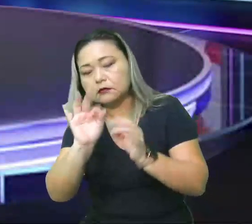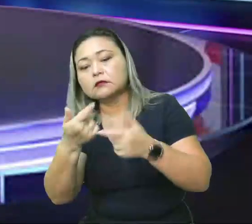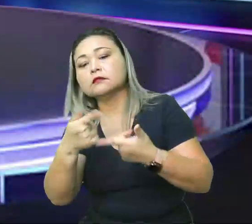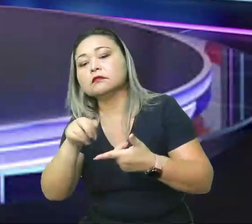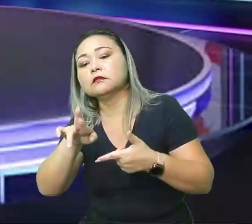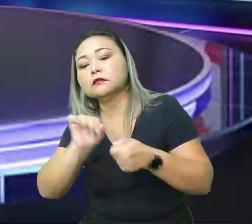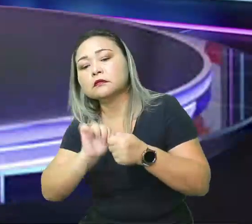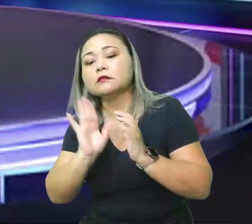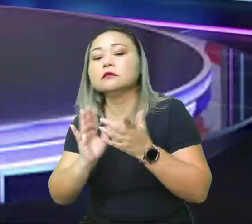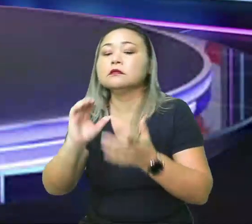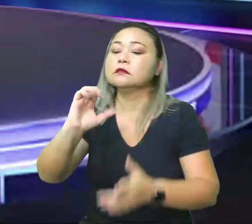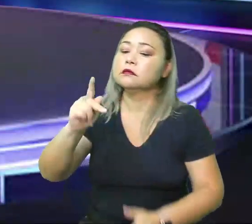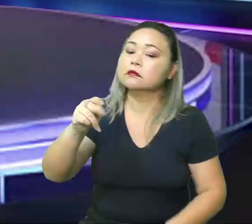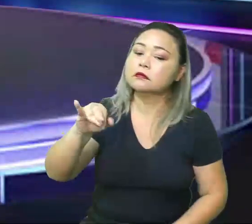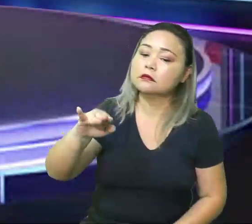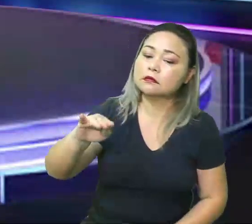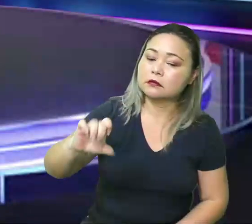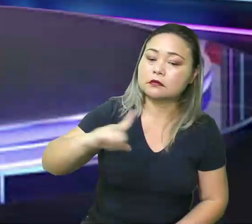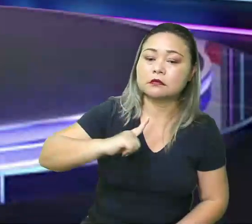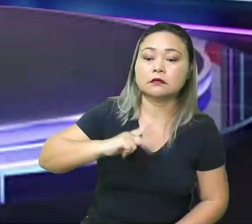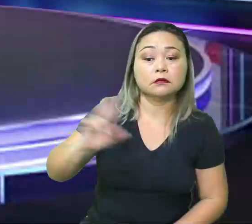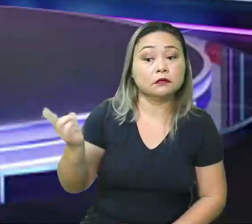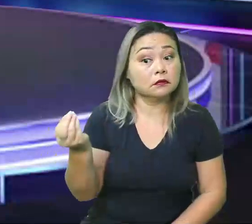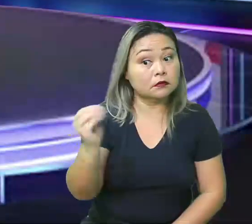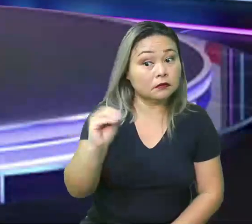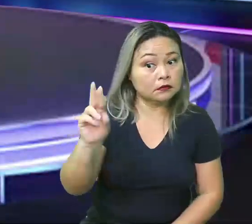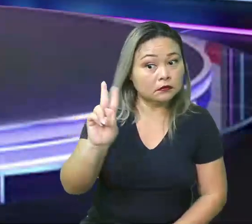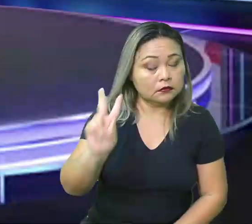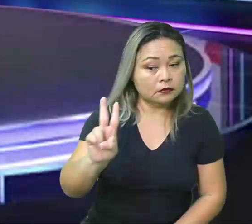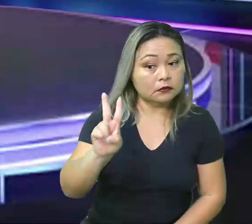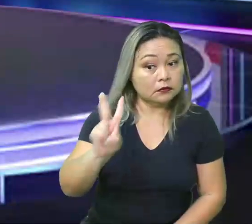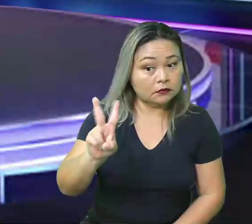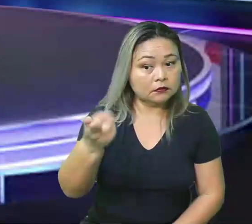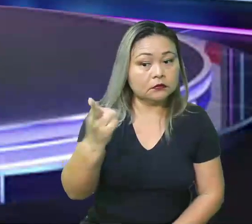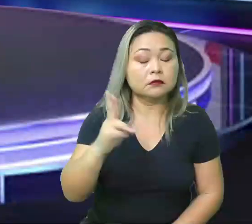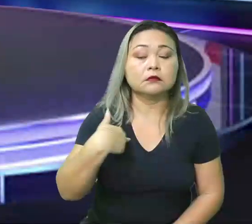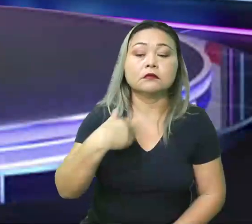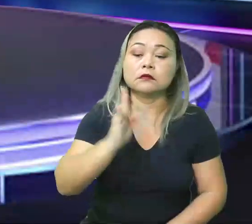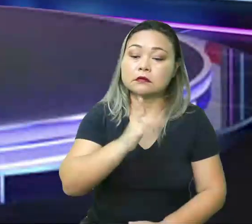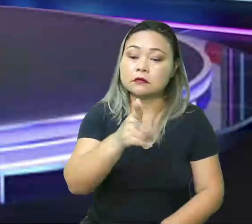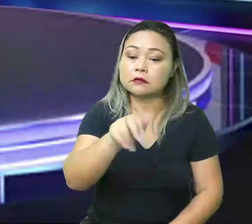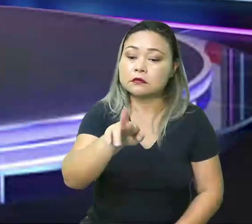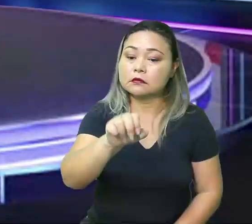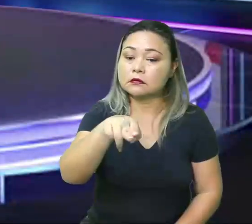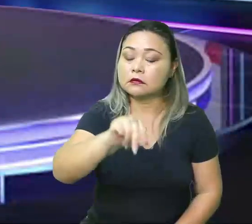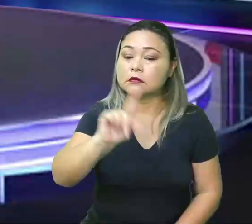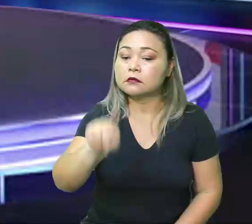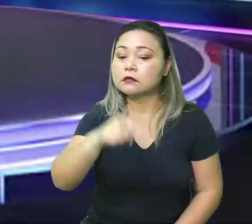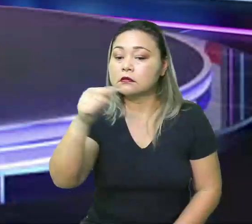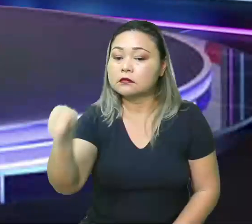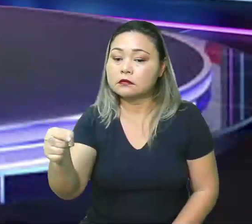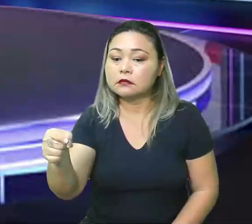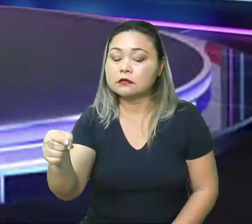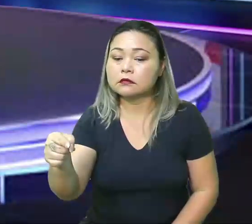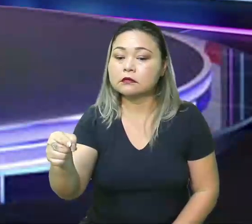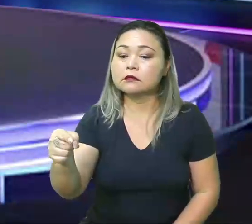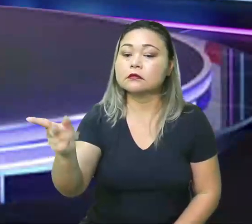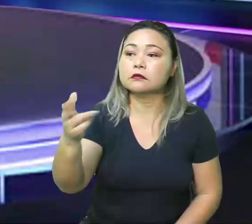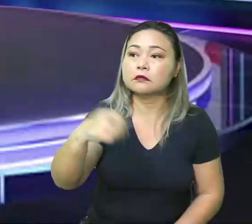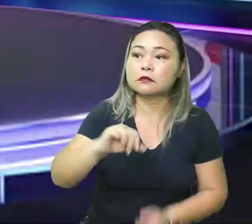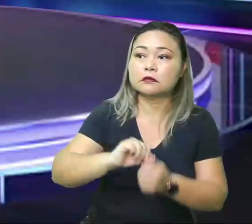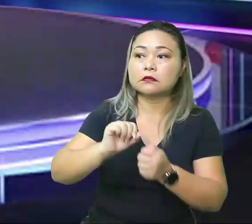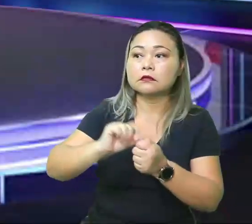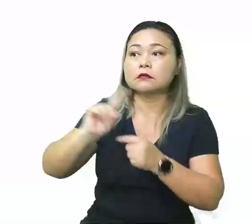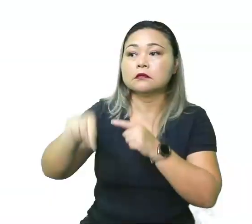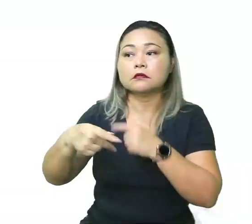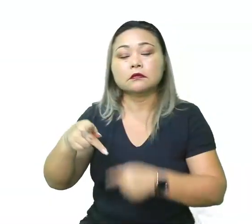gênero, a espécie. E essa espécie tem 2 nomes. O primeiro nome, que é o gênero, e o segundo nome, que é o epíteto. Mostra